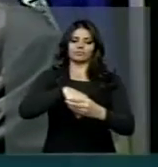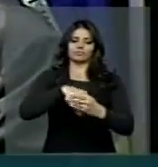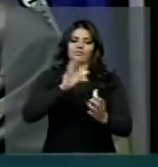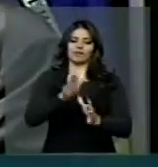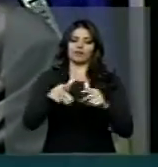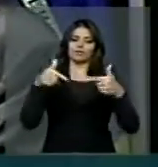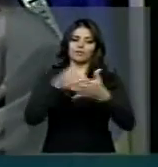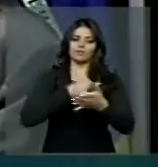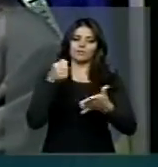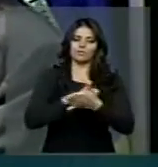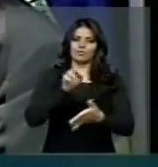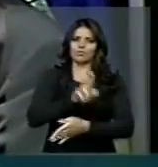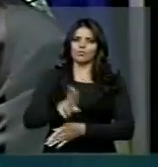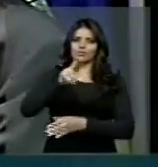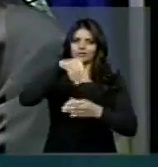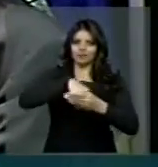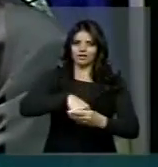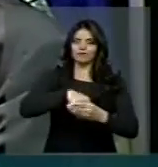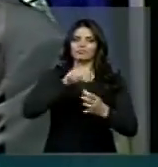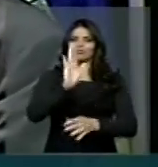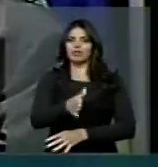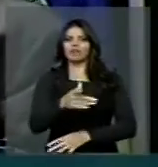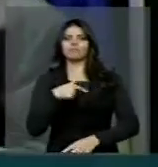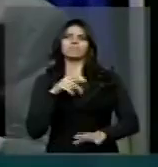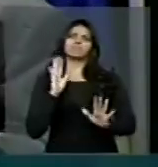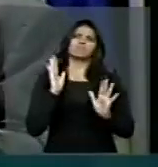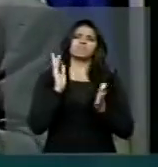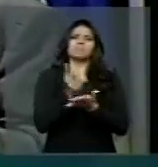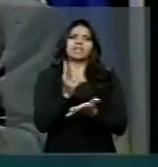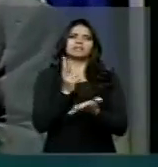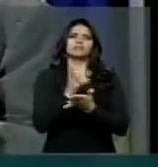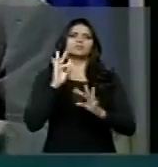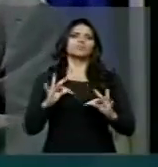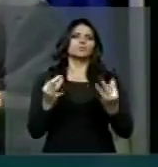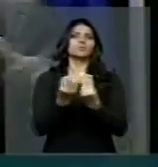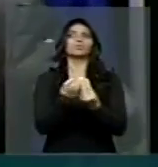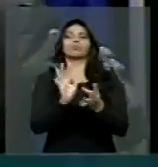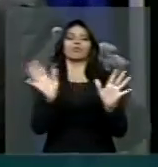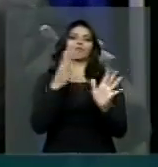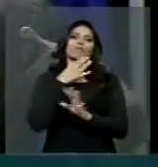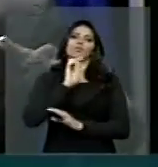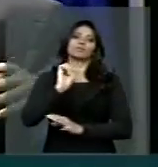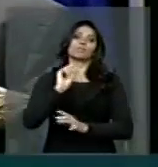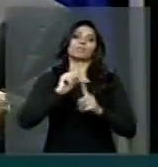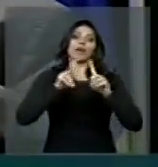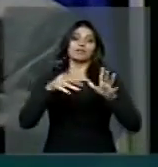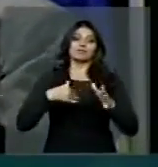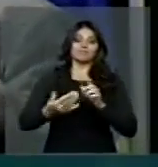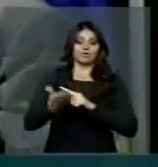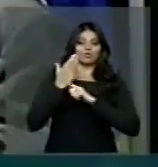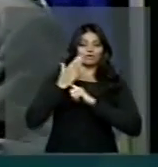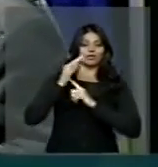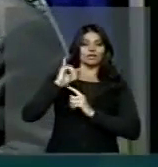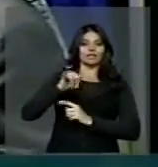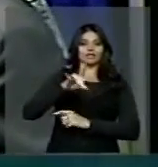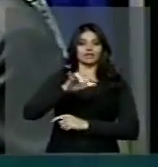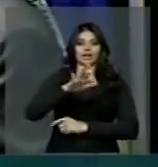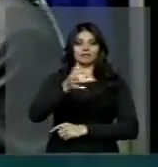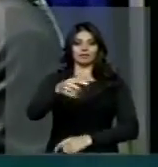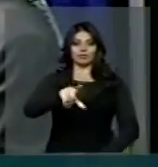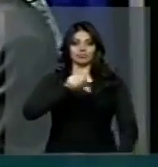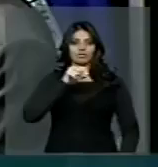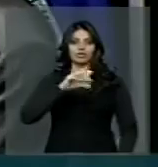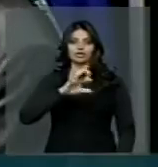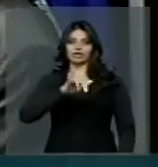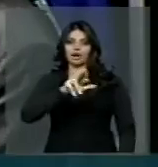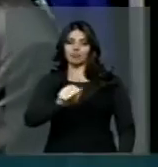da luta universitária, apesar de tudo isso, votei na chapa indicada. E o indicado era Fernando Lira.